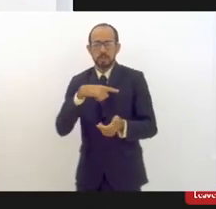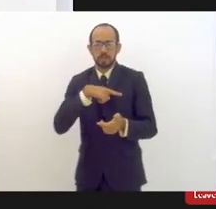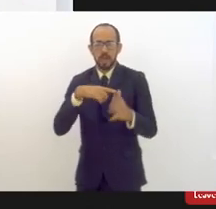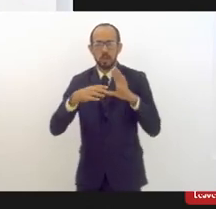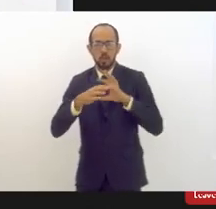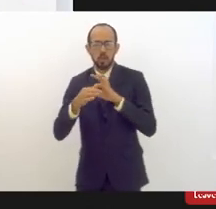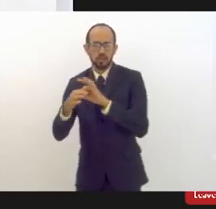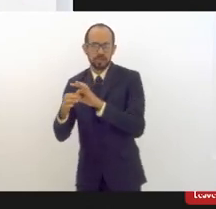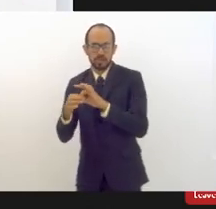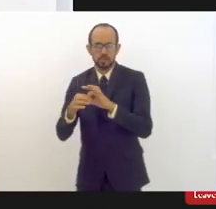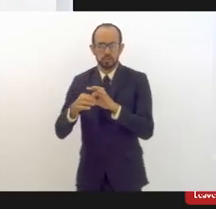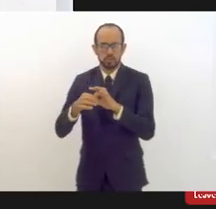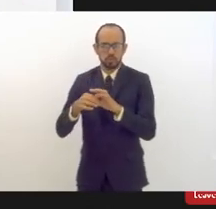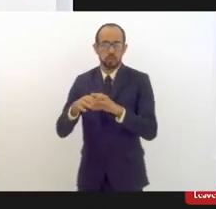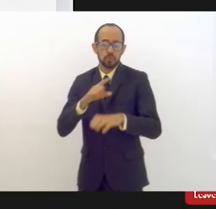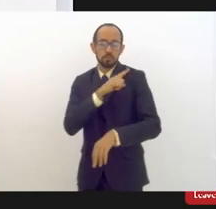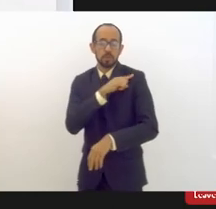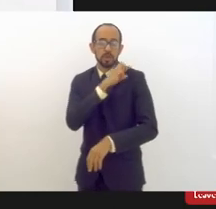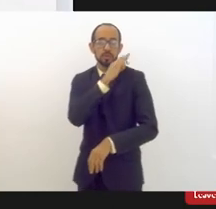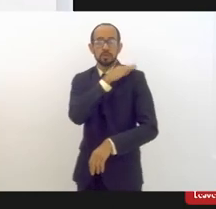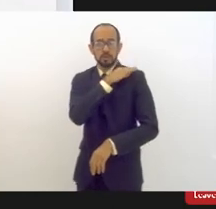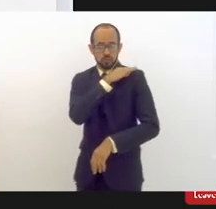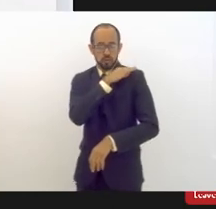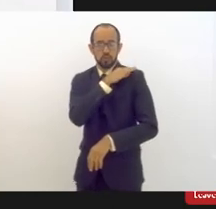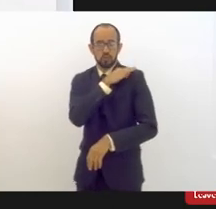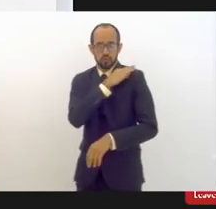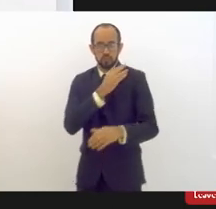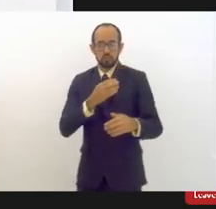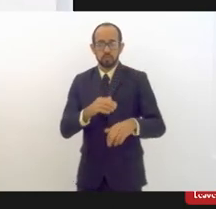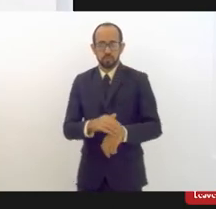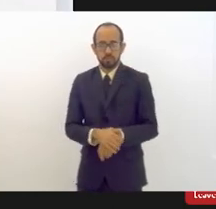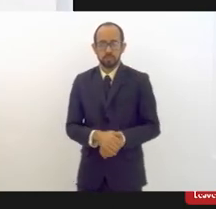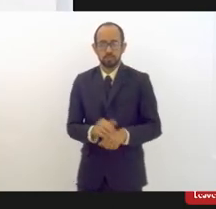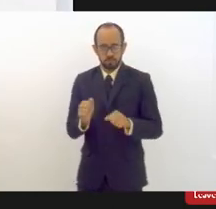cenário do ensino médio. Agora pode passar.